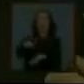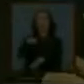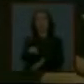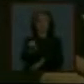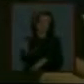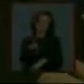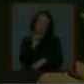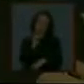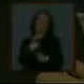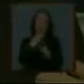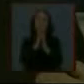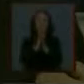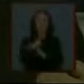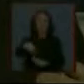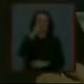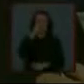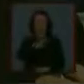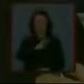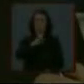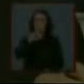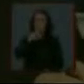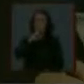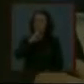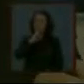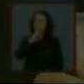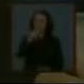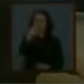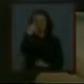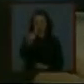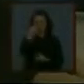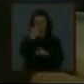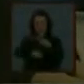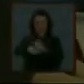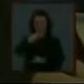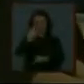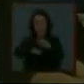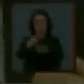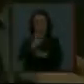Portanto, pede-se aos senhores bispos que tenham para connosco a mesma tolerância que nós temos para com eles.